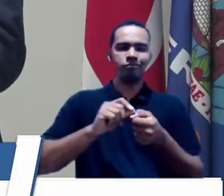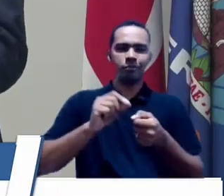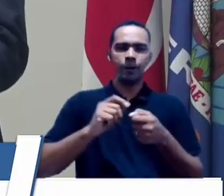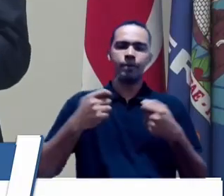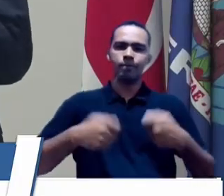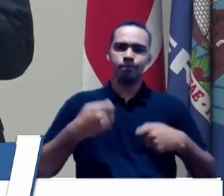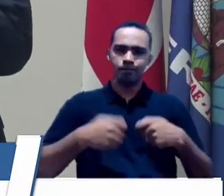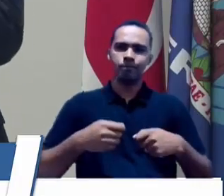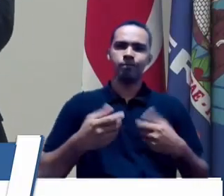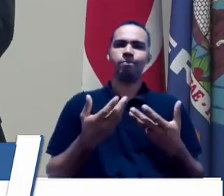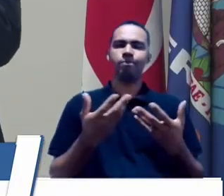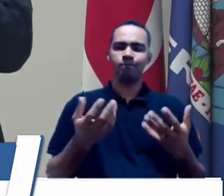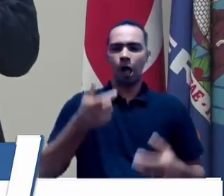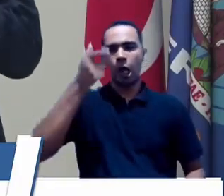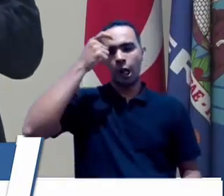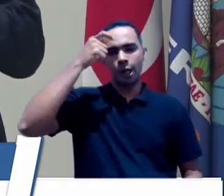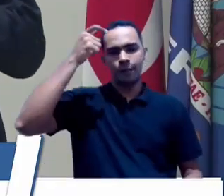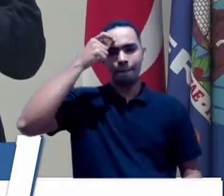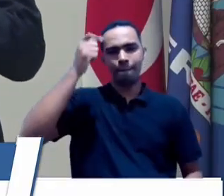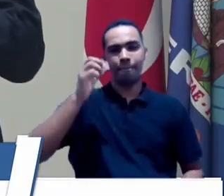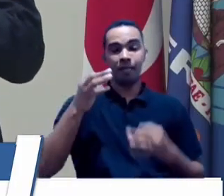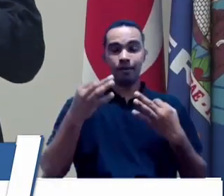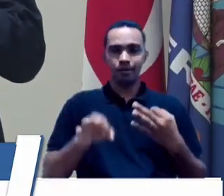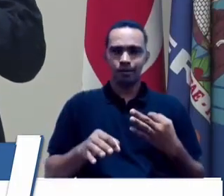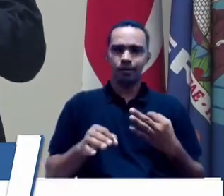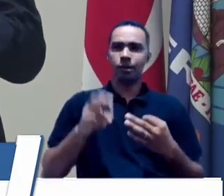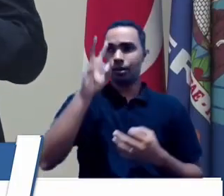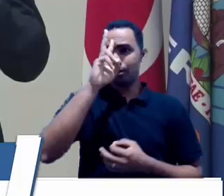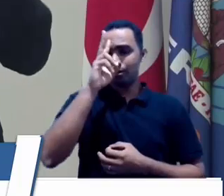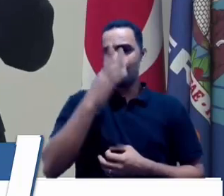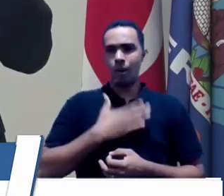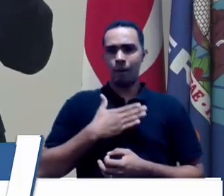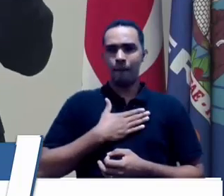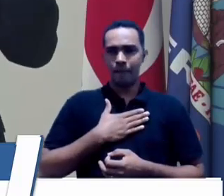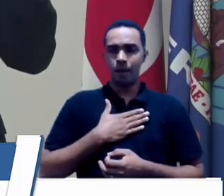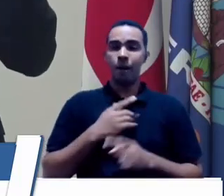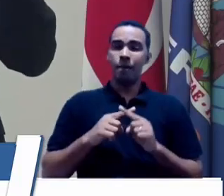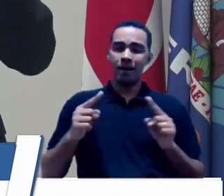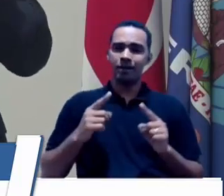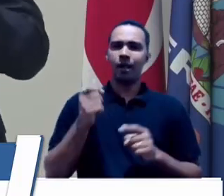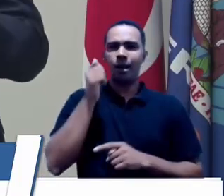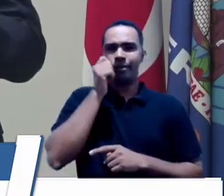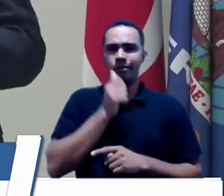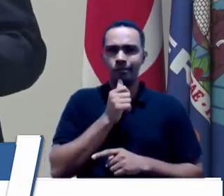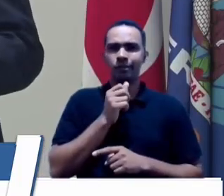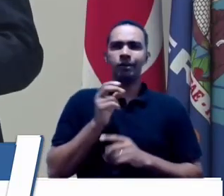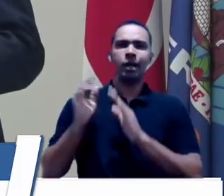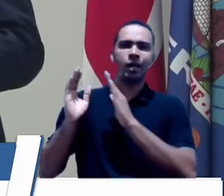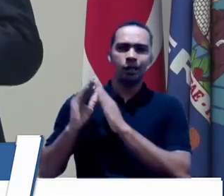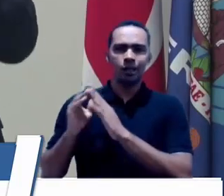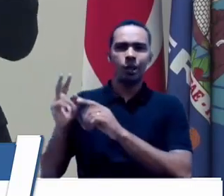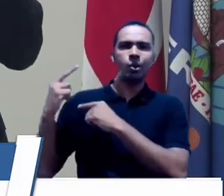essa consciência. Tá certo que o histórico ali é meu, mas tem uma mulher que fica em casa cuidando dos